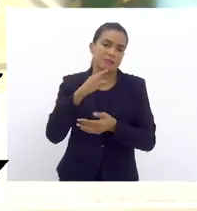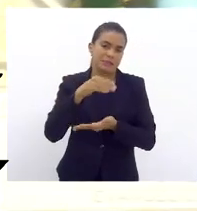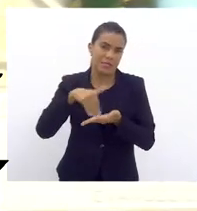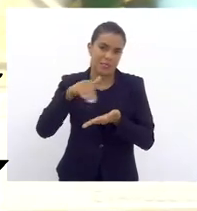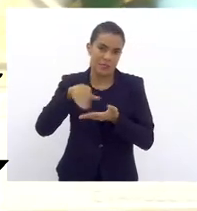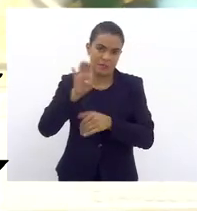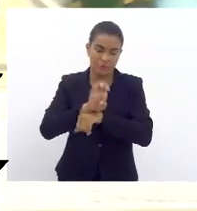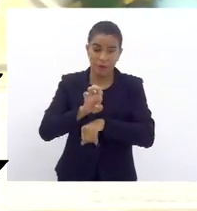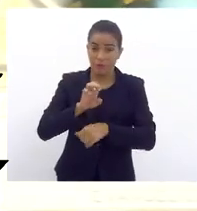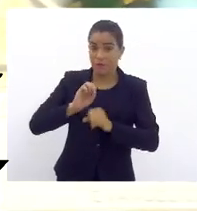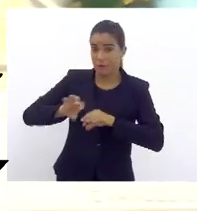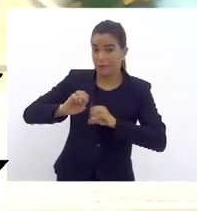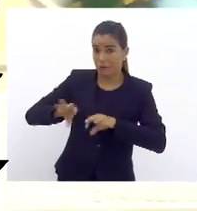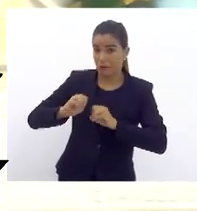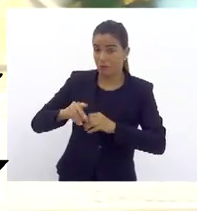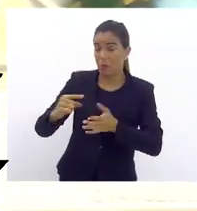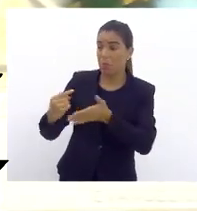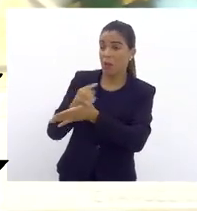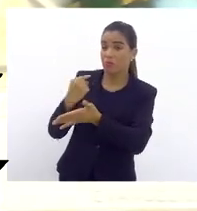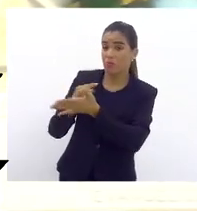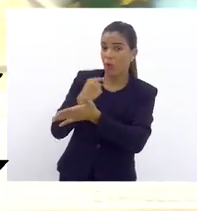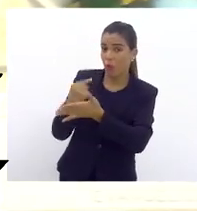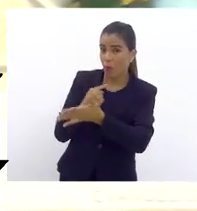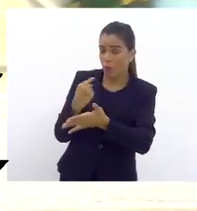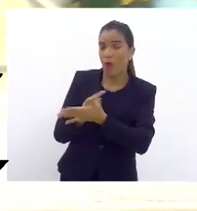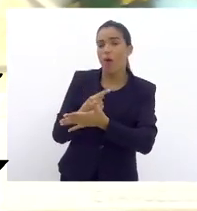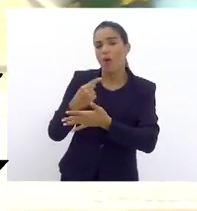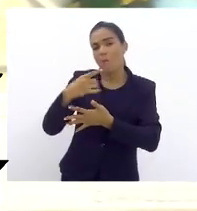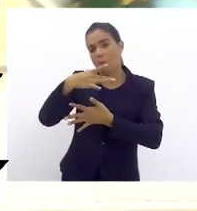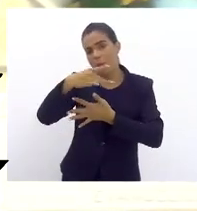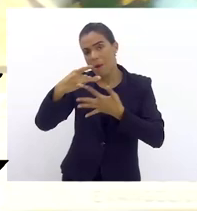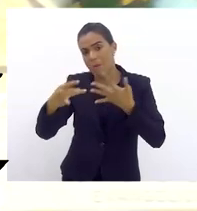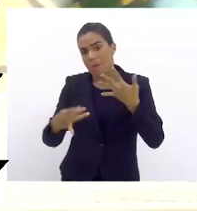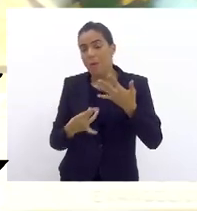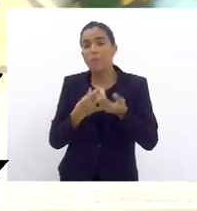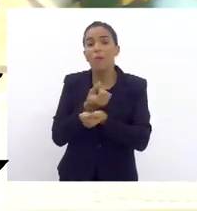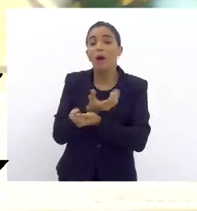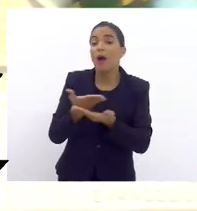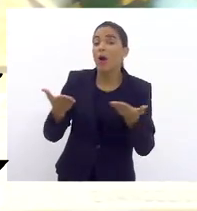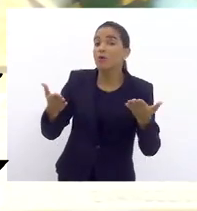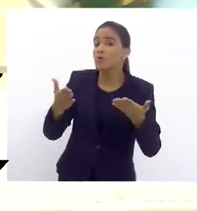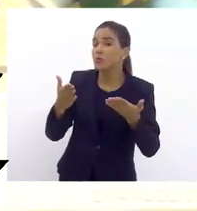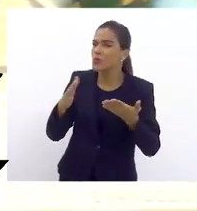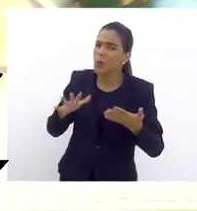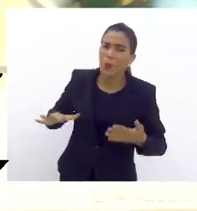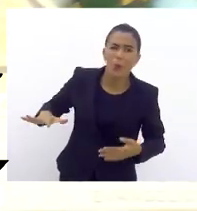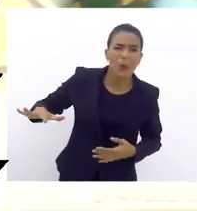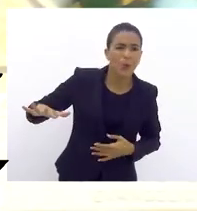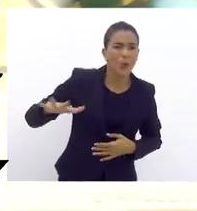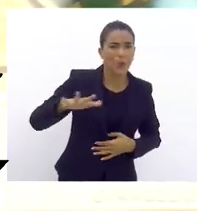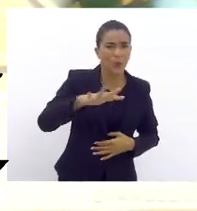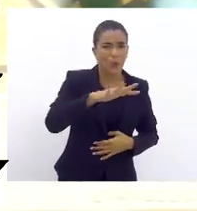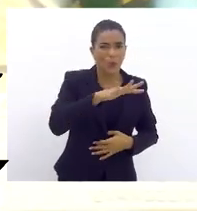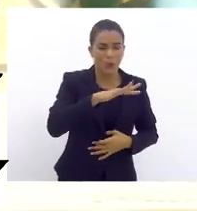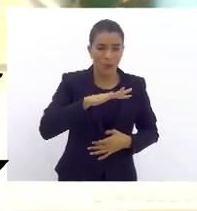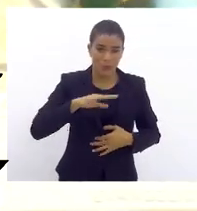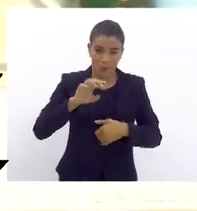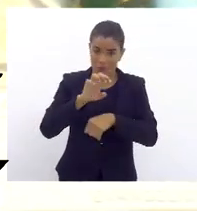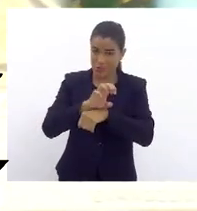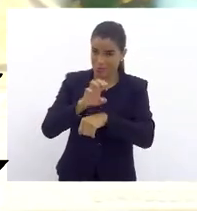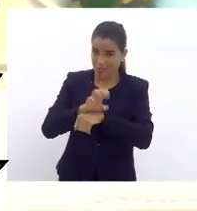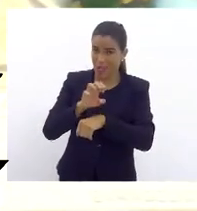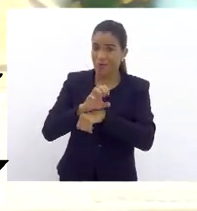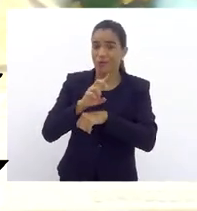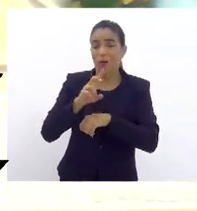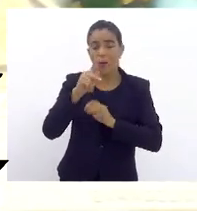que nos consultou em conjunto ela foi feita para ser aplicada em toda a rede de ensino do Estado num programa